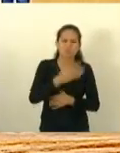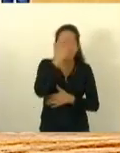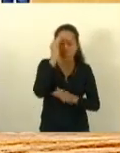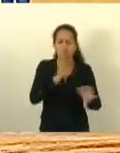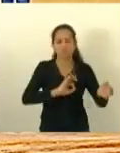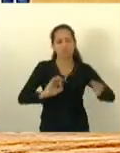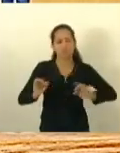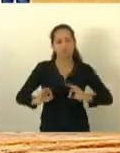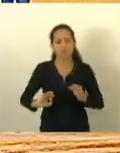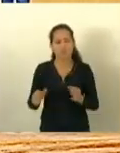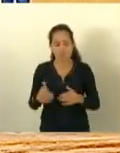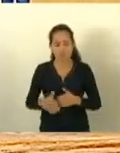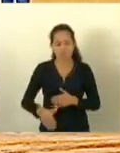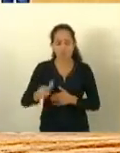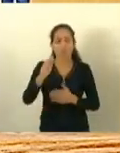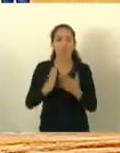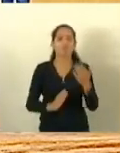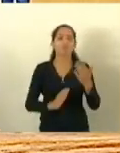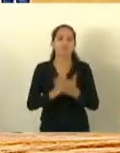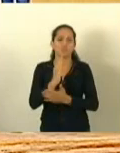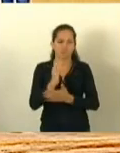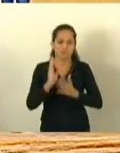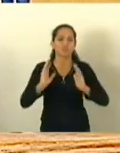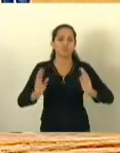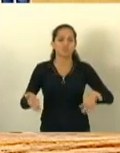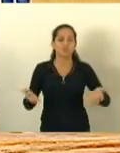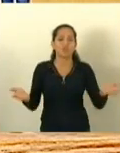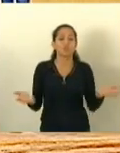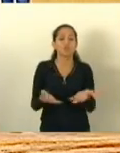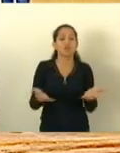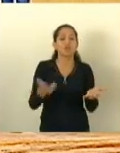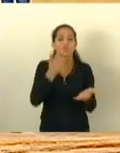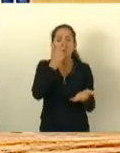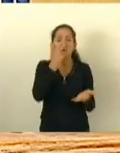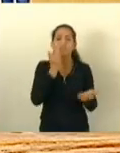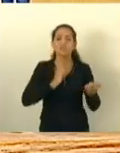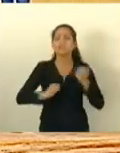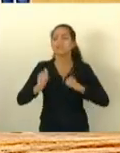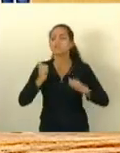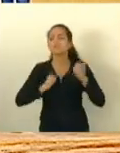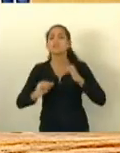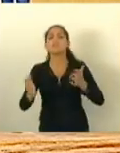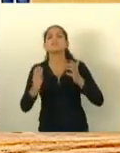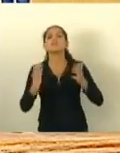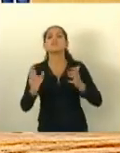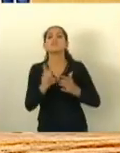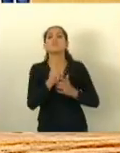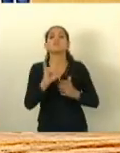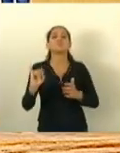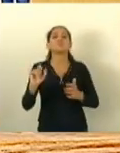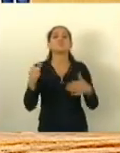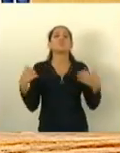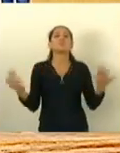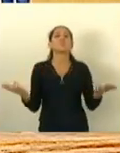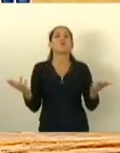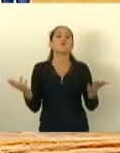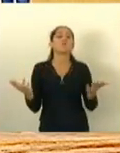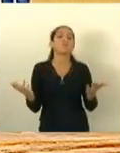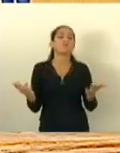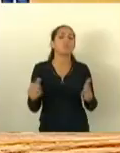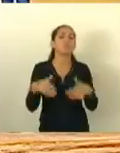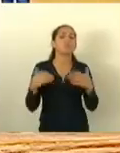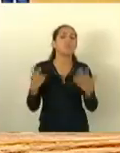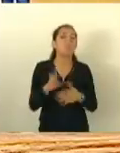Foram aprovadas E agora vivem essa ansiedade Esse dilema, essa incerteza De